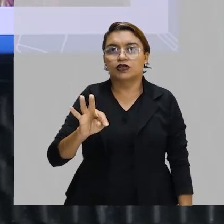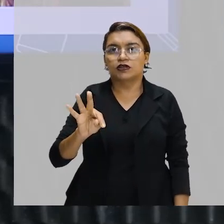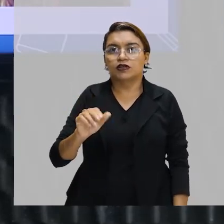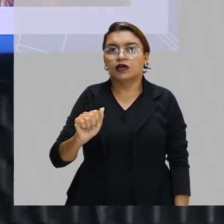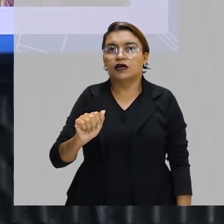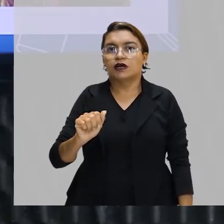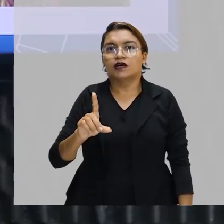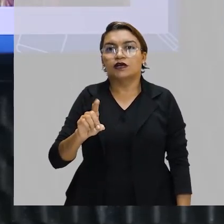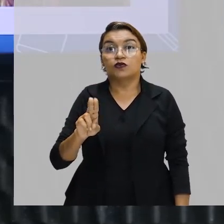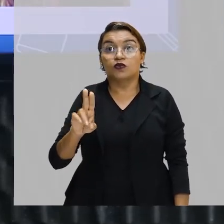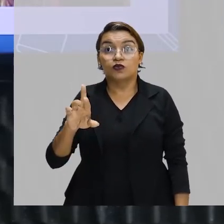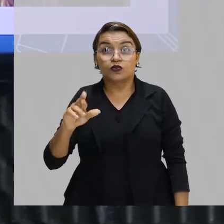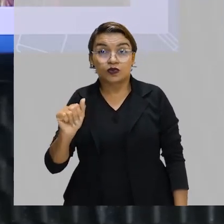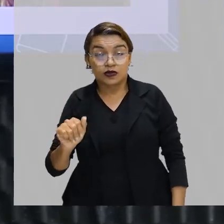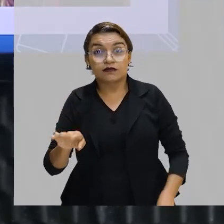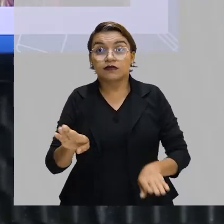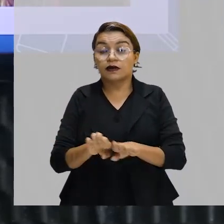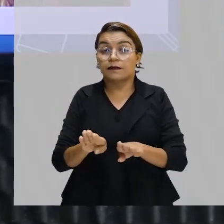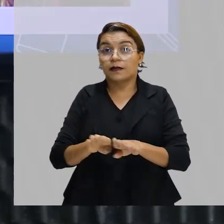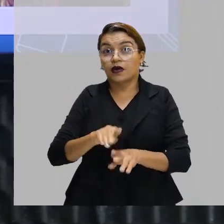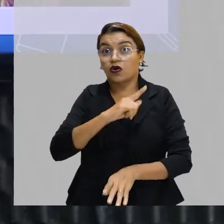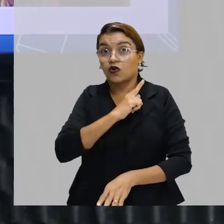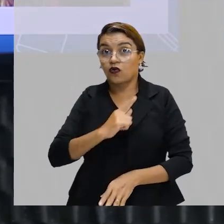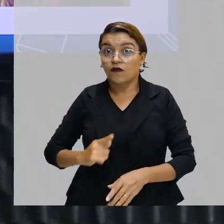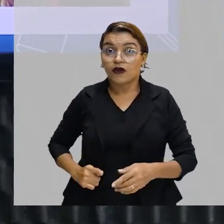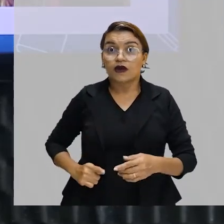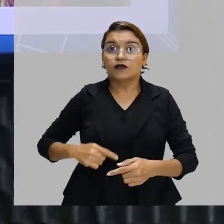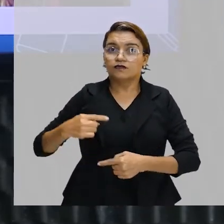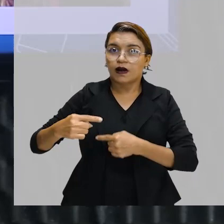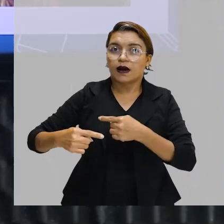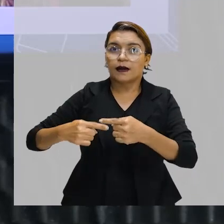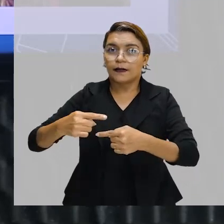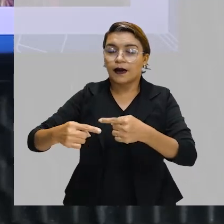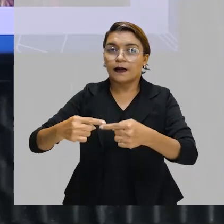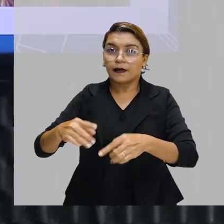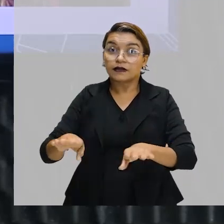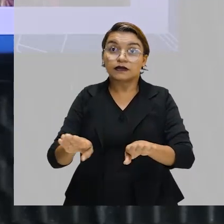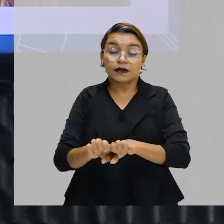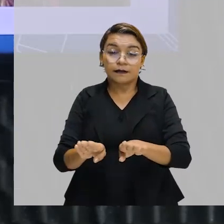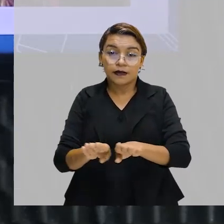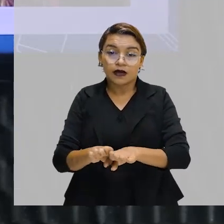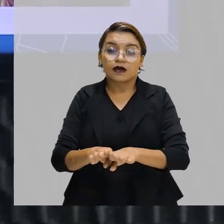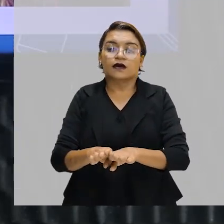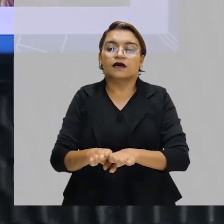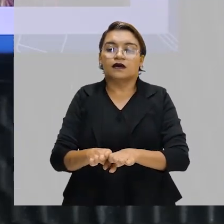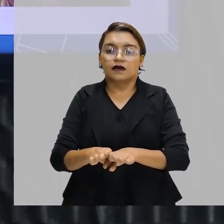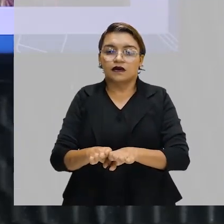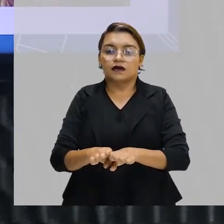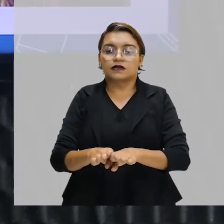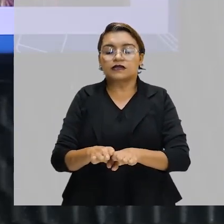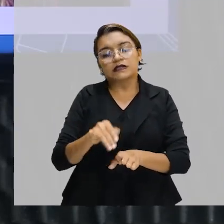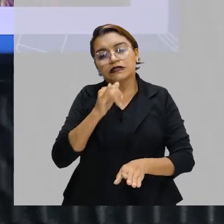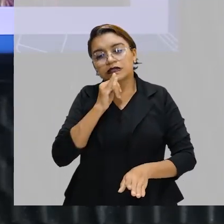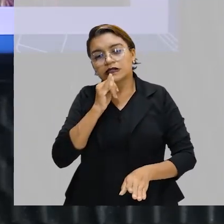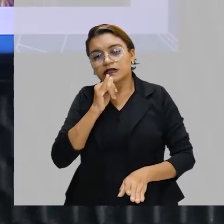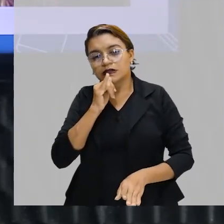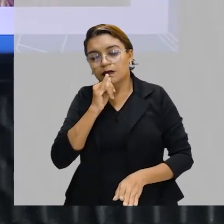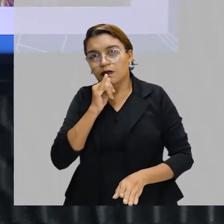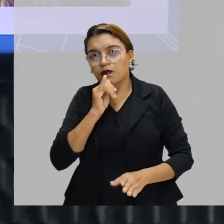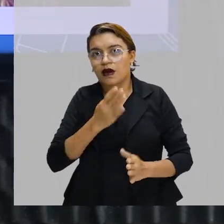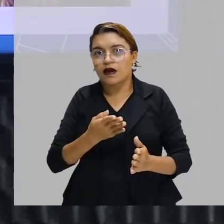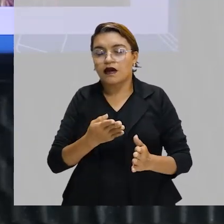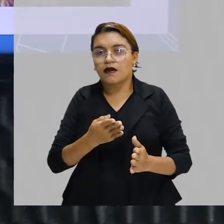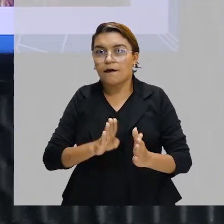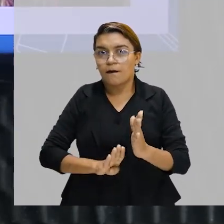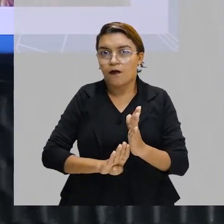Brasil, os governos que foram se sucedendo, quebra da Bolsa de Nova York, claro, incidiu aqui no Brasil, que é